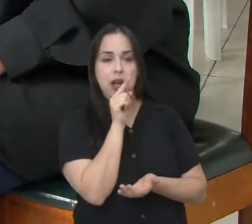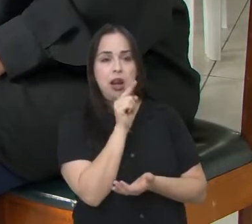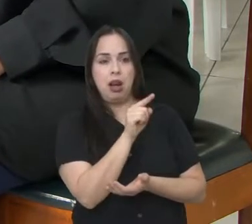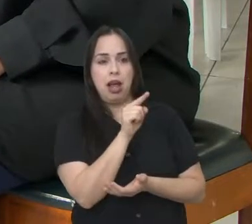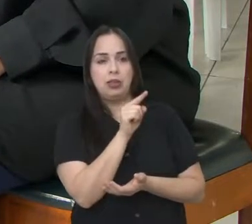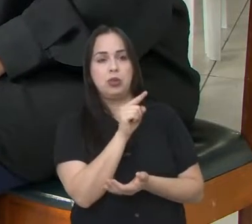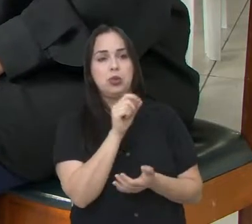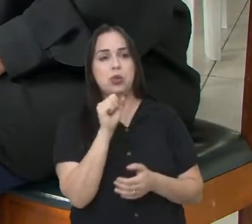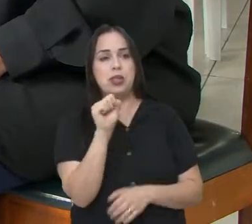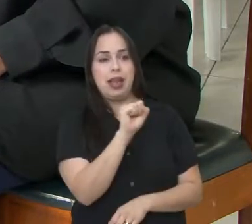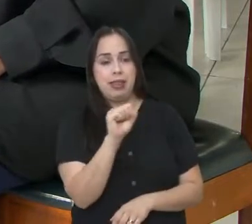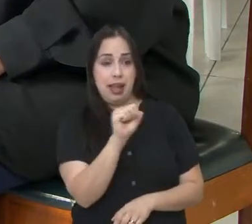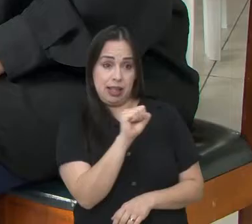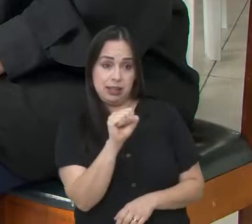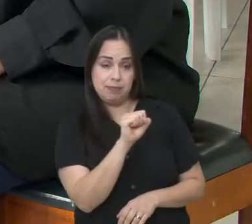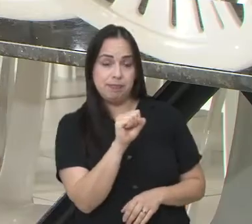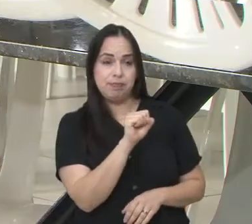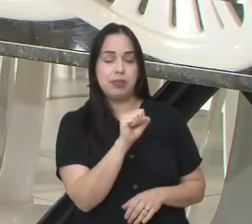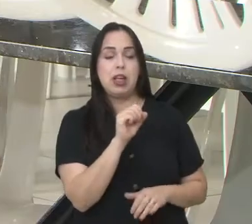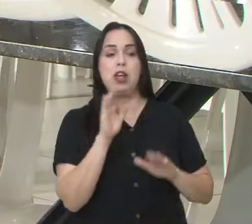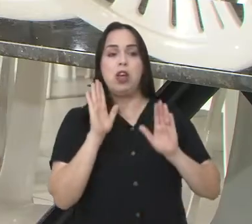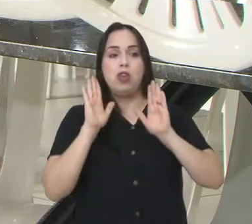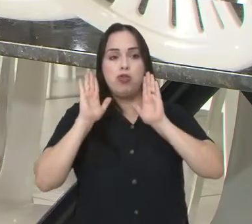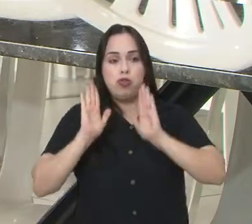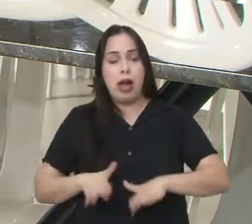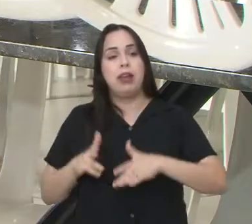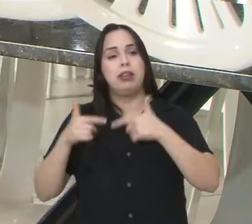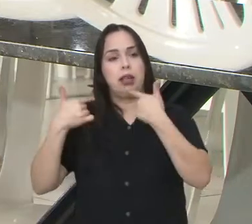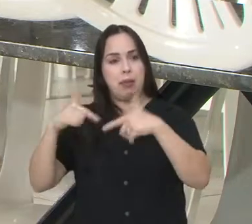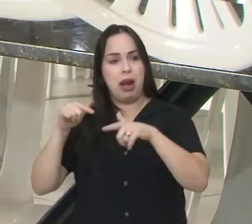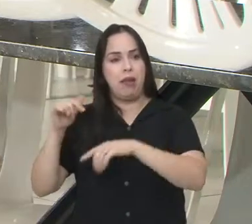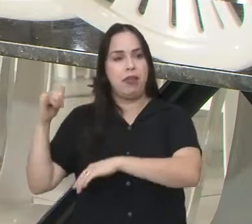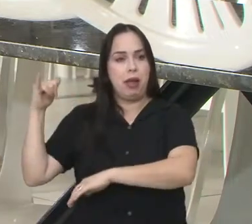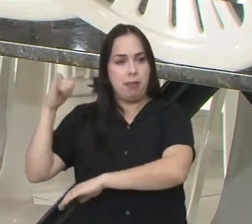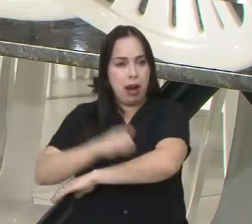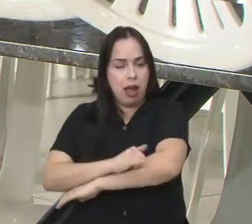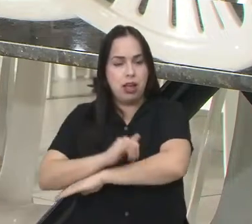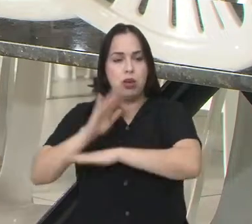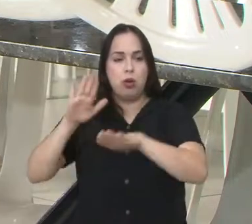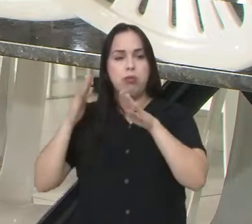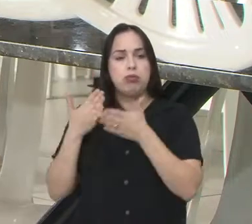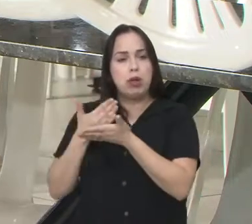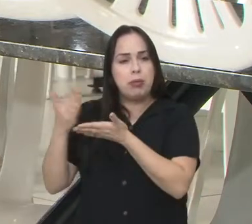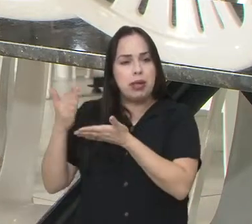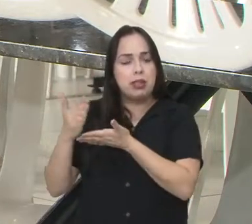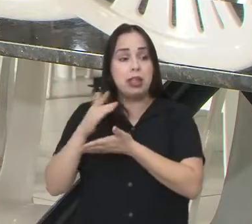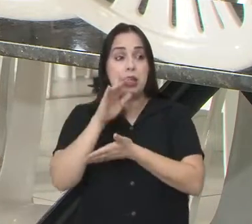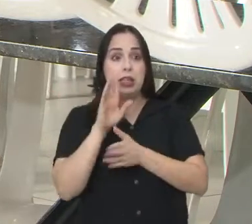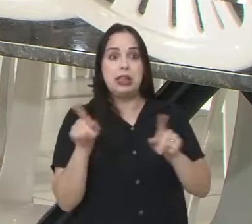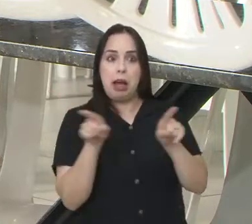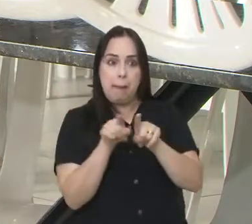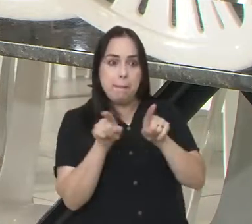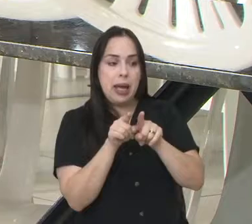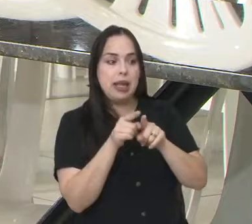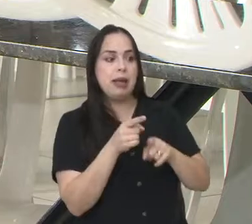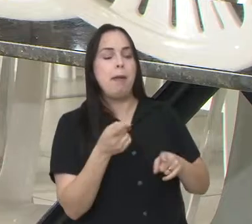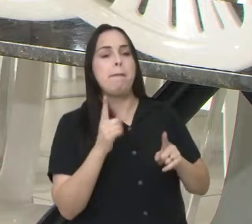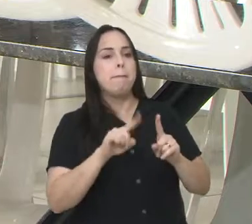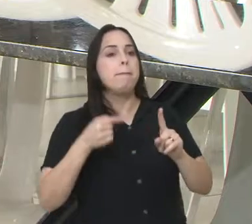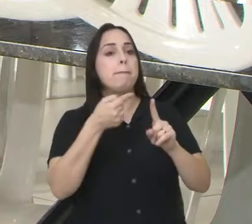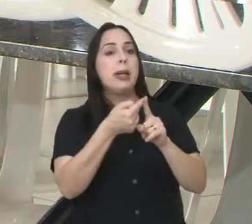bairro do Jardim Satélite. Eu já trabalhava na Embraer, estava na Embraer, comecei lá com um restaurante, lá no